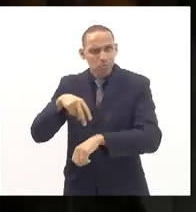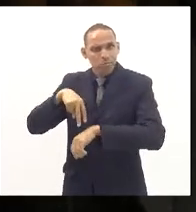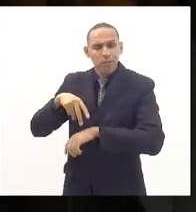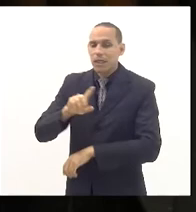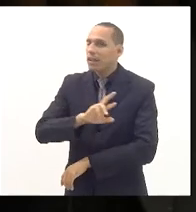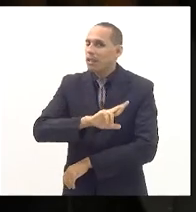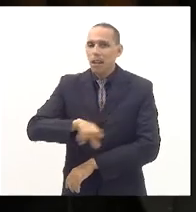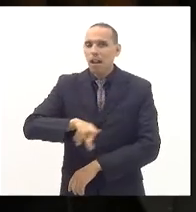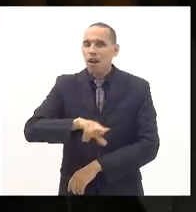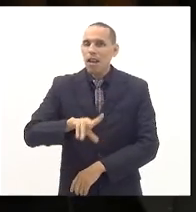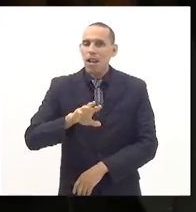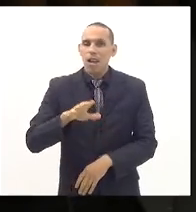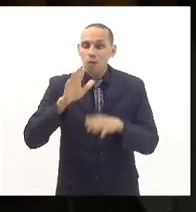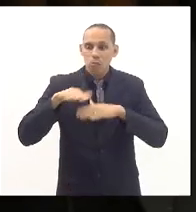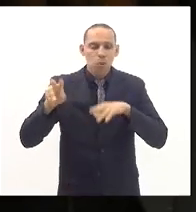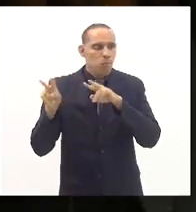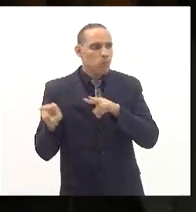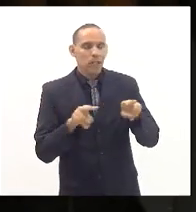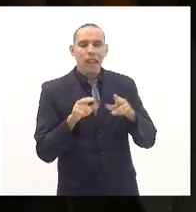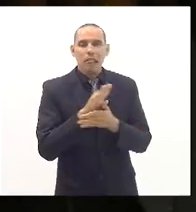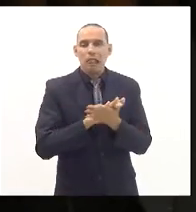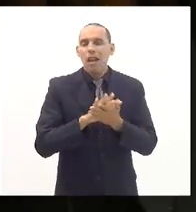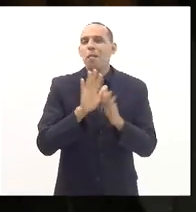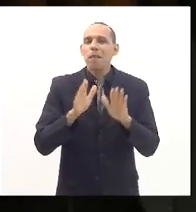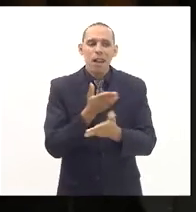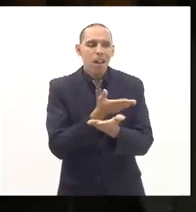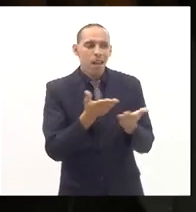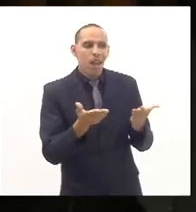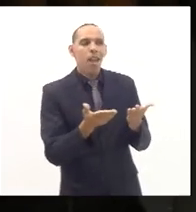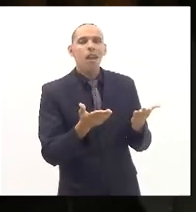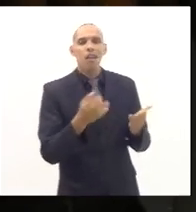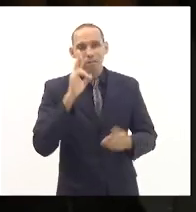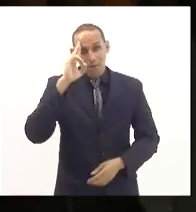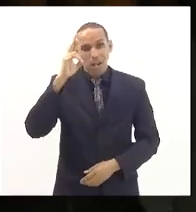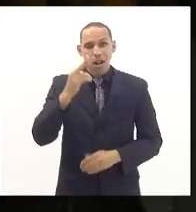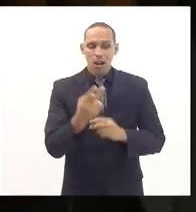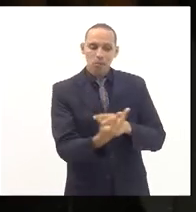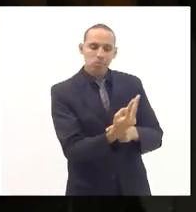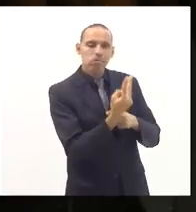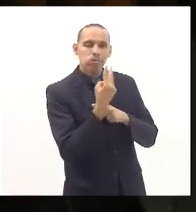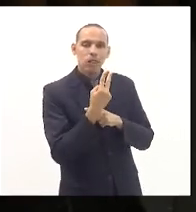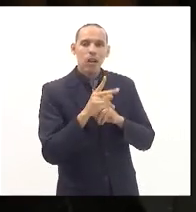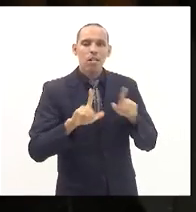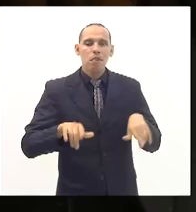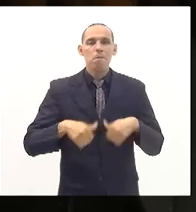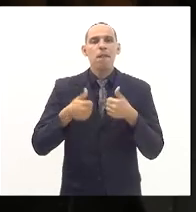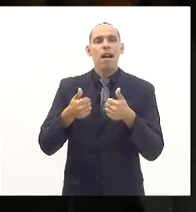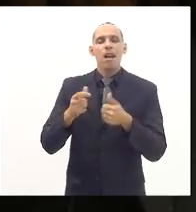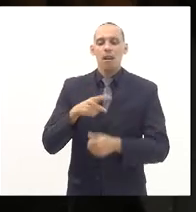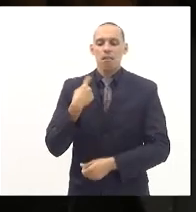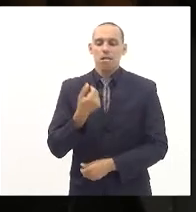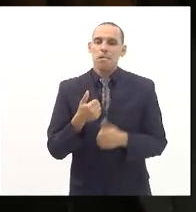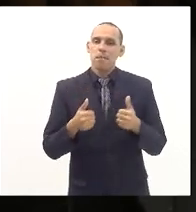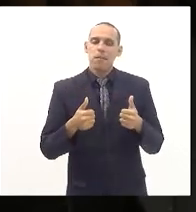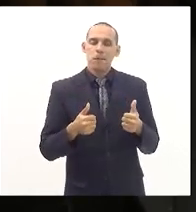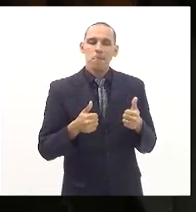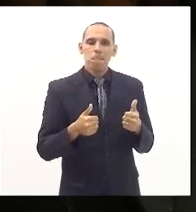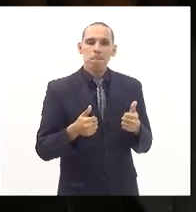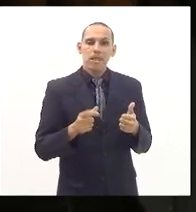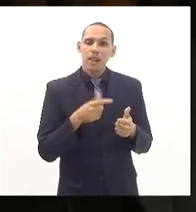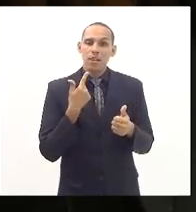menos visita em termos de visibilidade elas são responsáveis por um ambiente Tá e por nós estamos uma situação